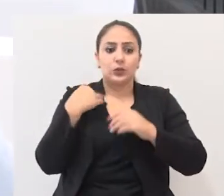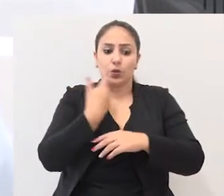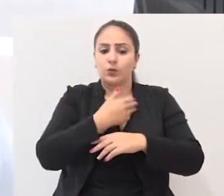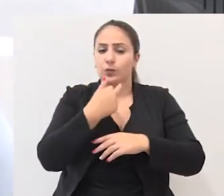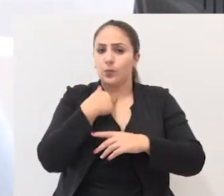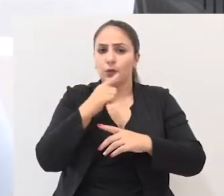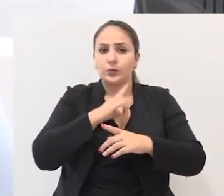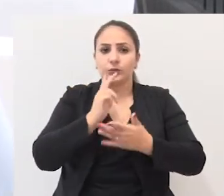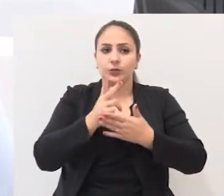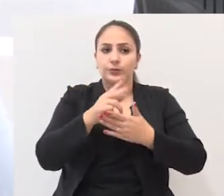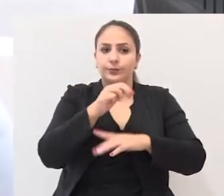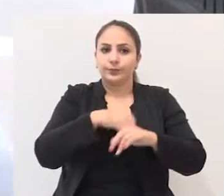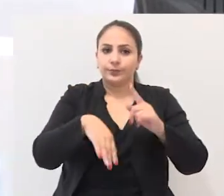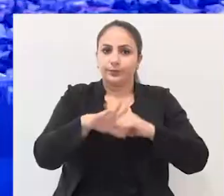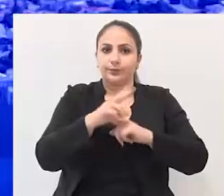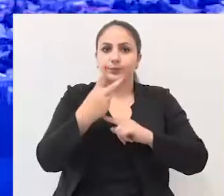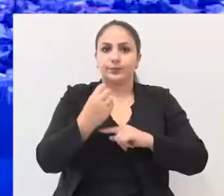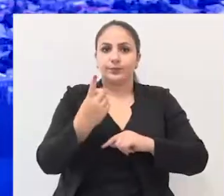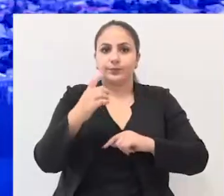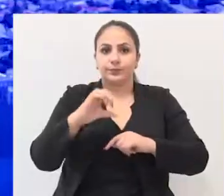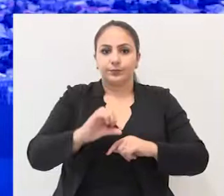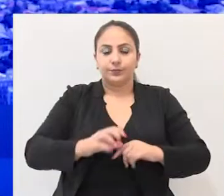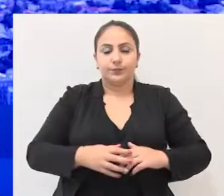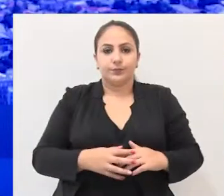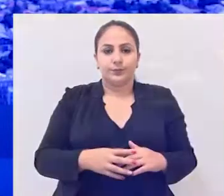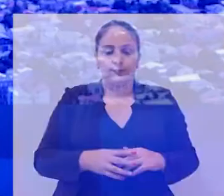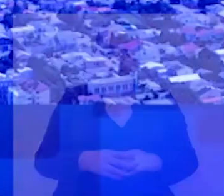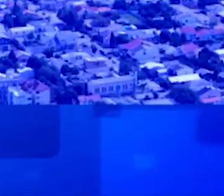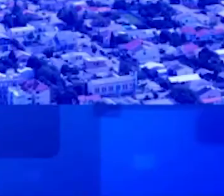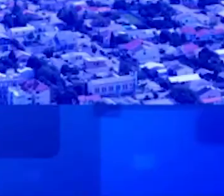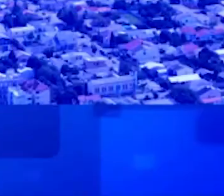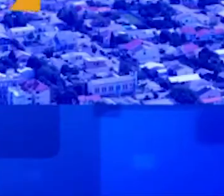nossa sociedade ainda, em 2019 já.